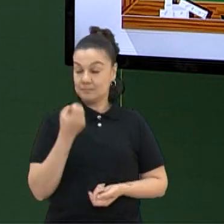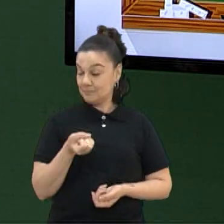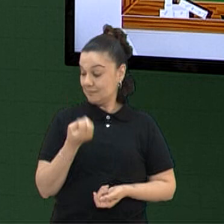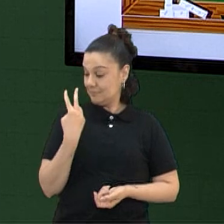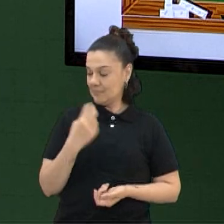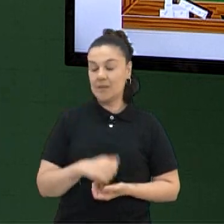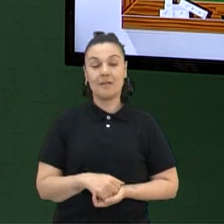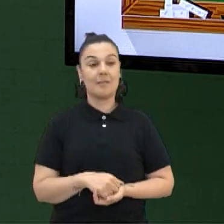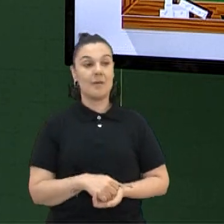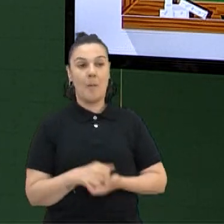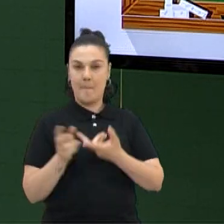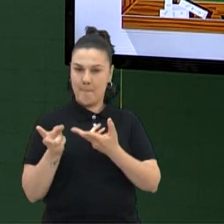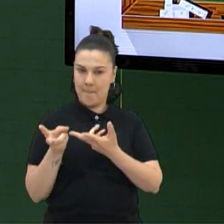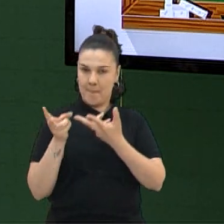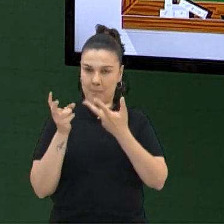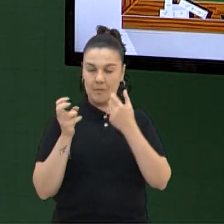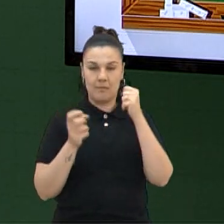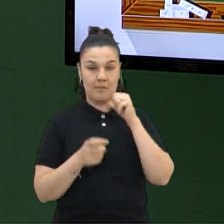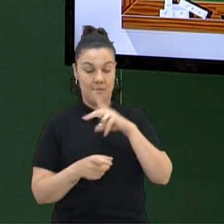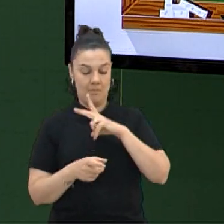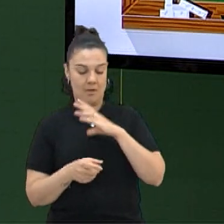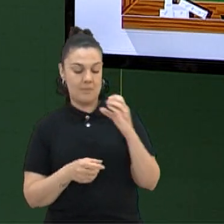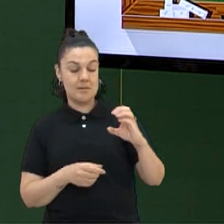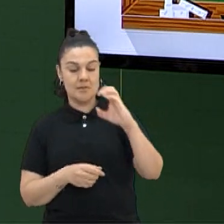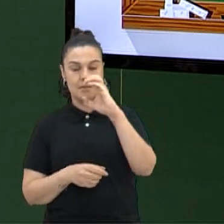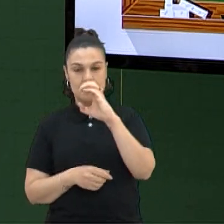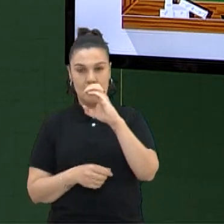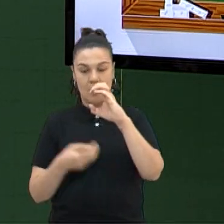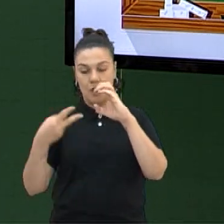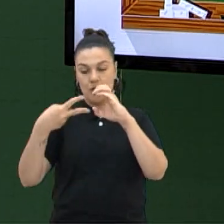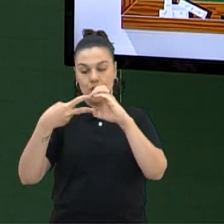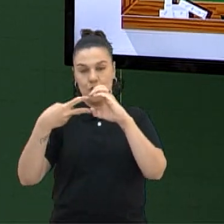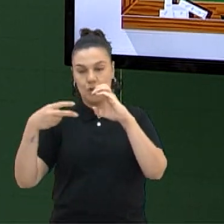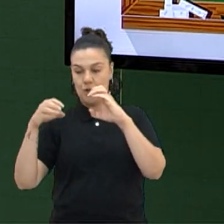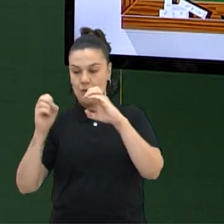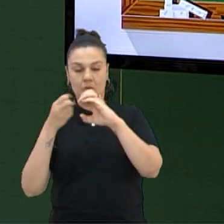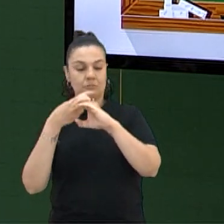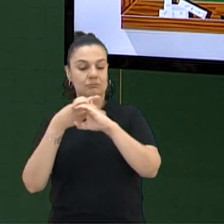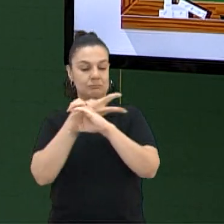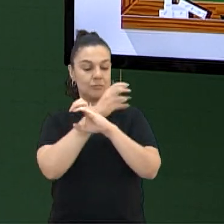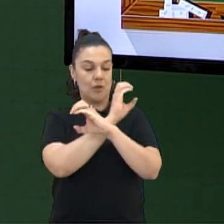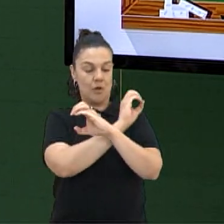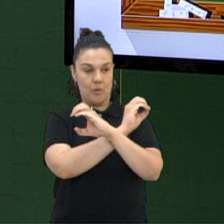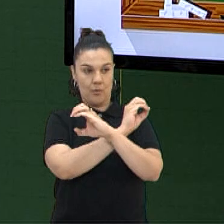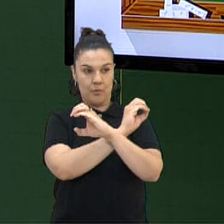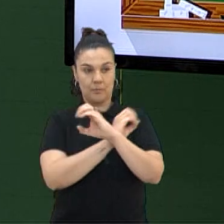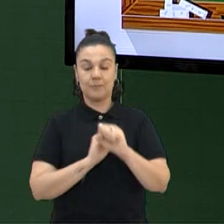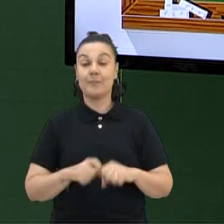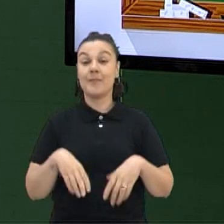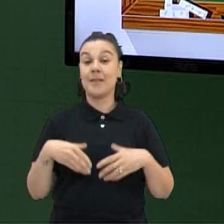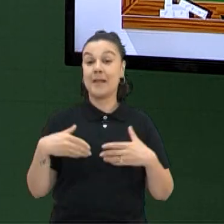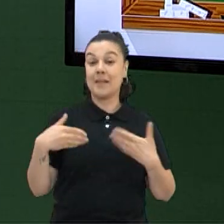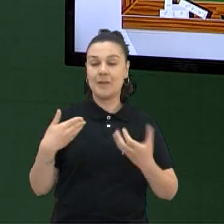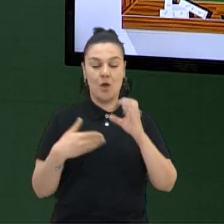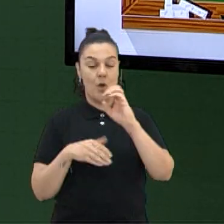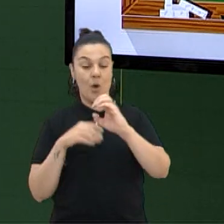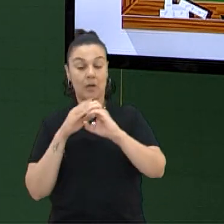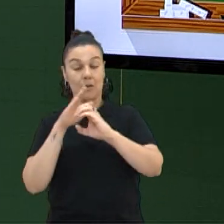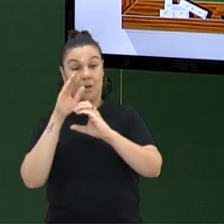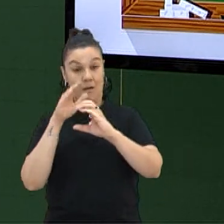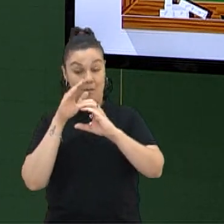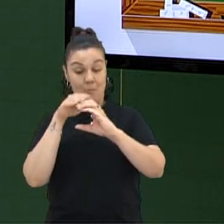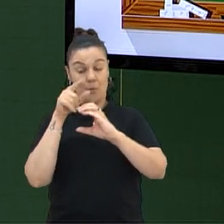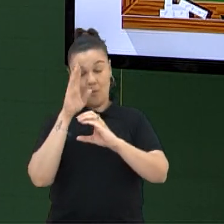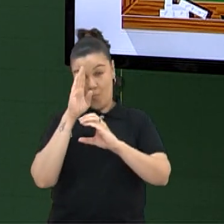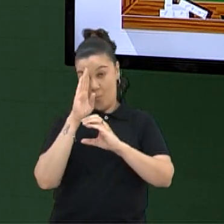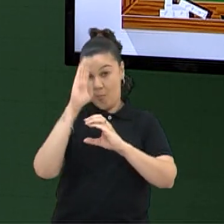galera, perceba, eu tenho o carbono no meio e os oxigênios da ponta. O carbono é o meu átomo